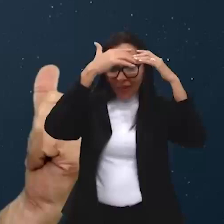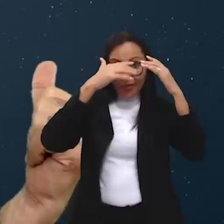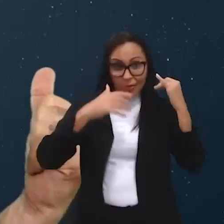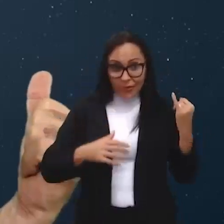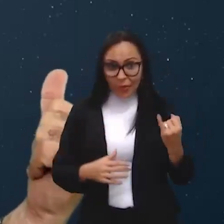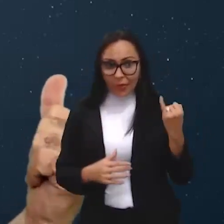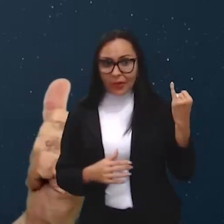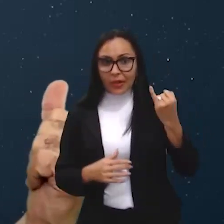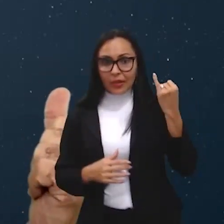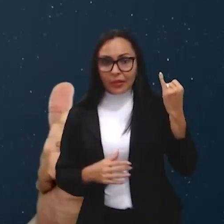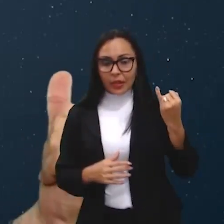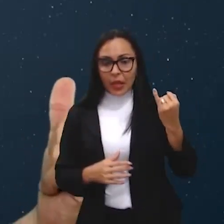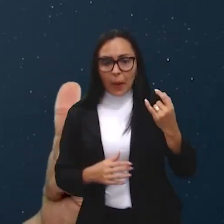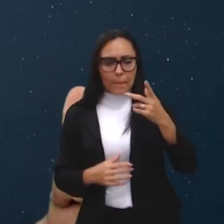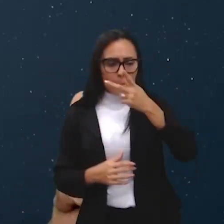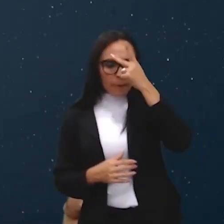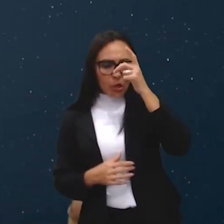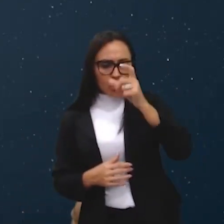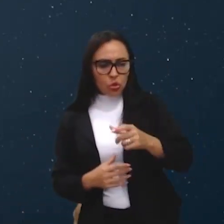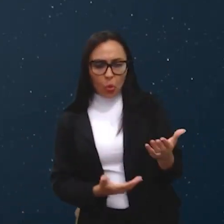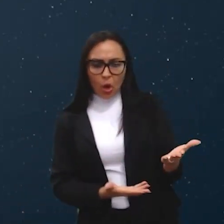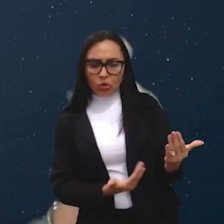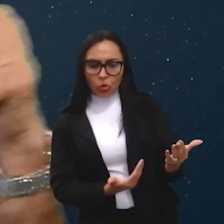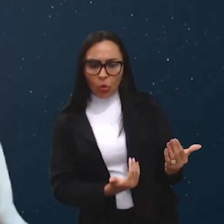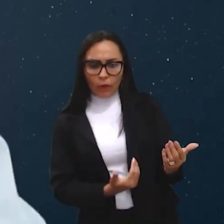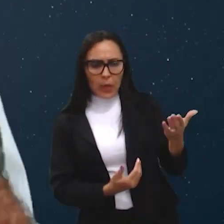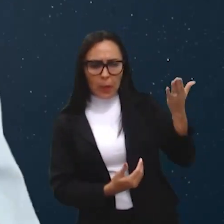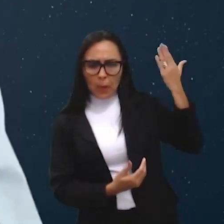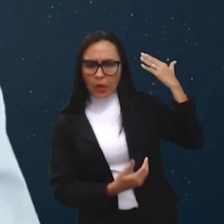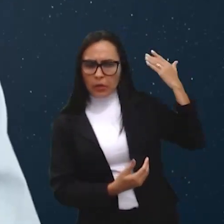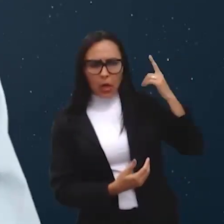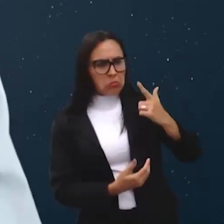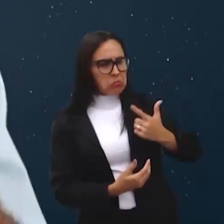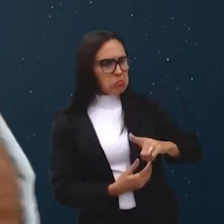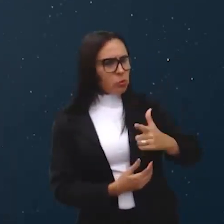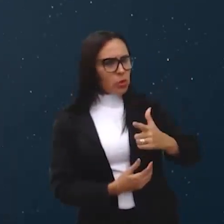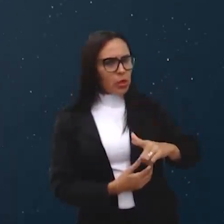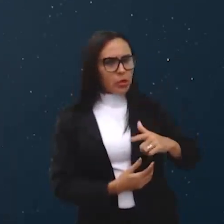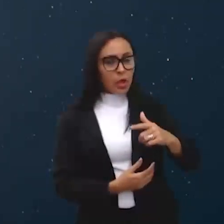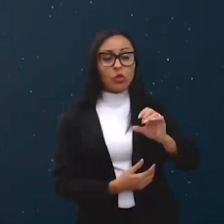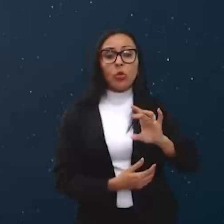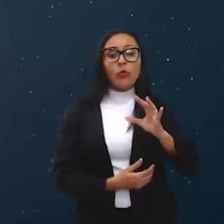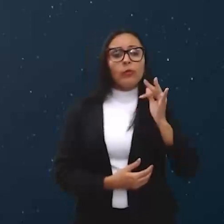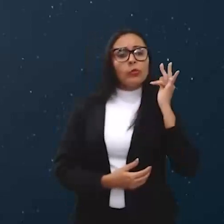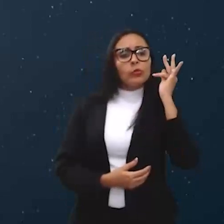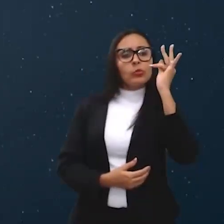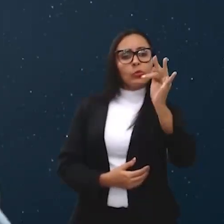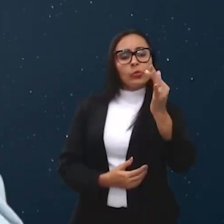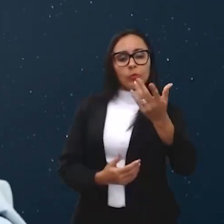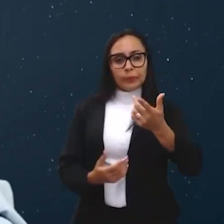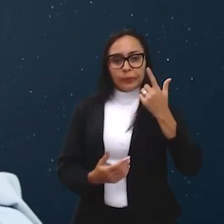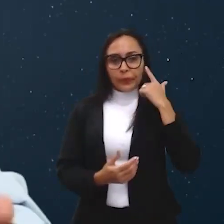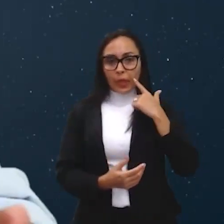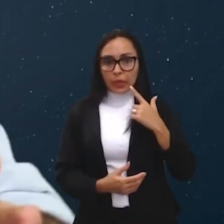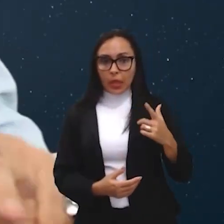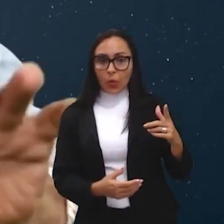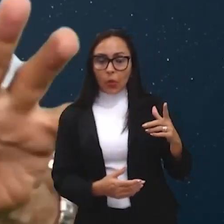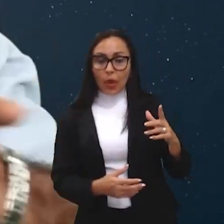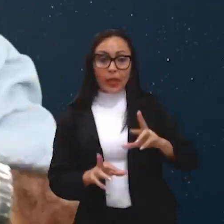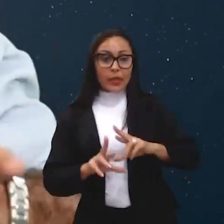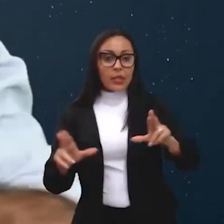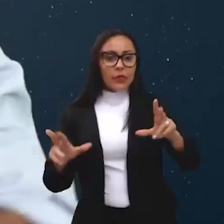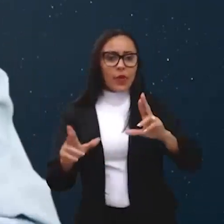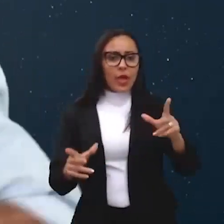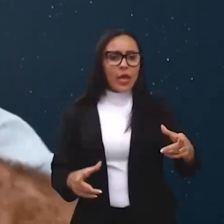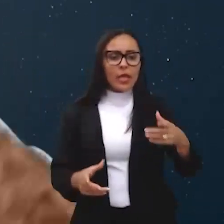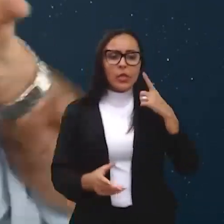A juventude não tem passado, a juventude tem futuro. Os velhos têm passado. Então há uma tendência dos mais velhos, não são todos, é claro, mas há